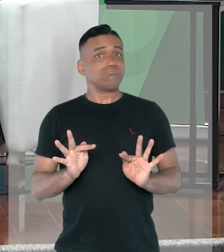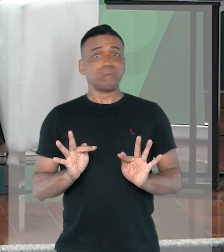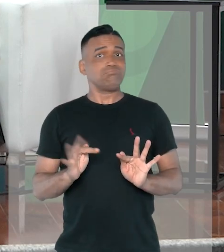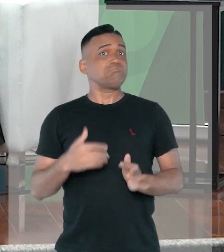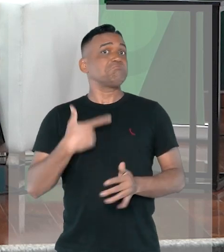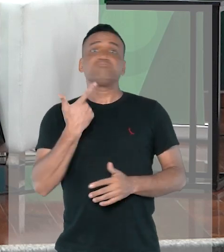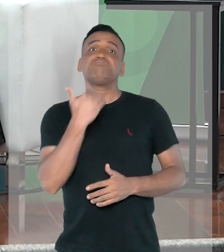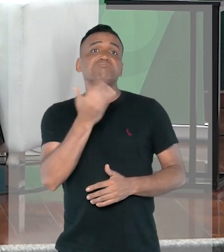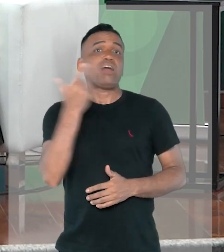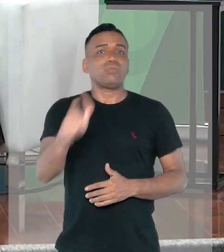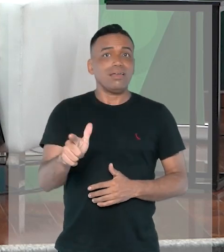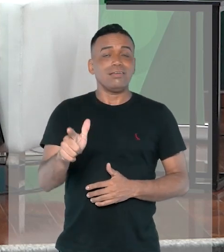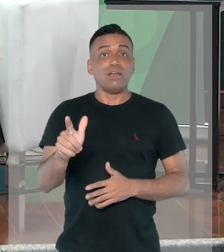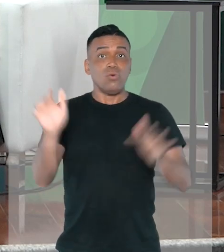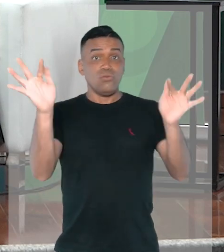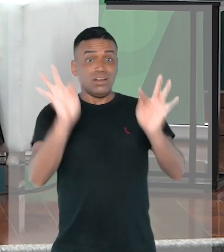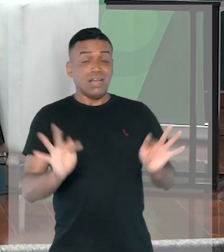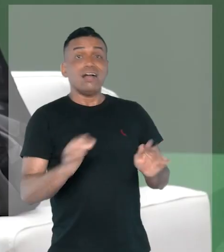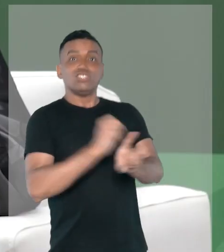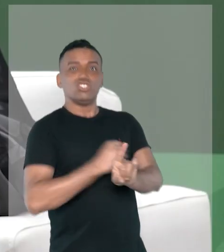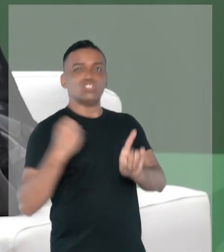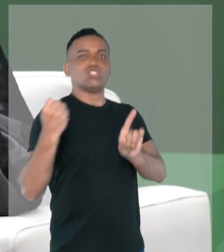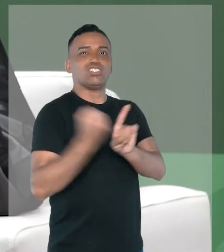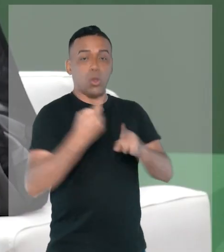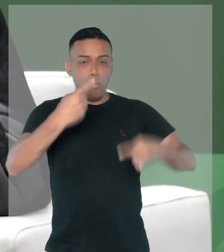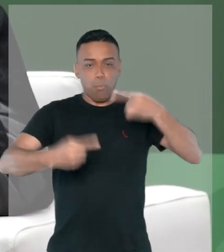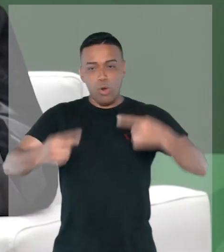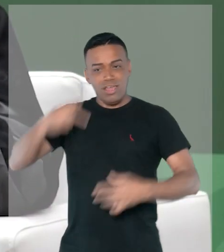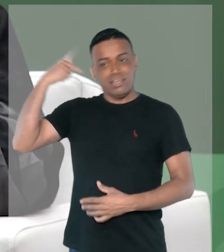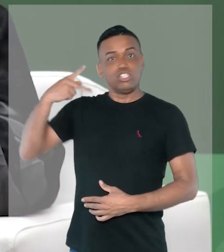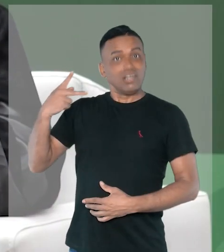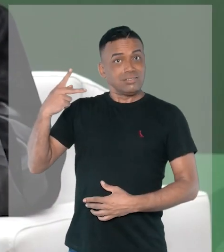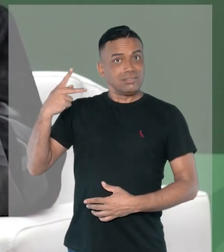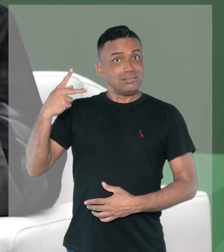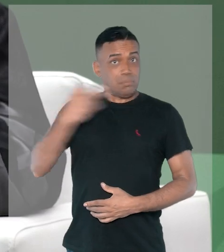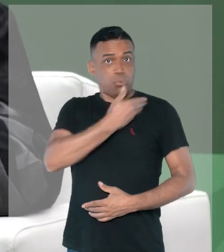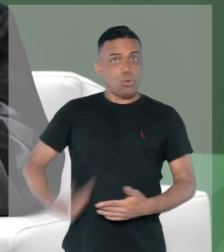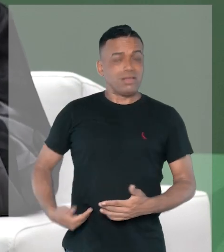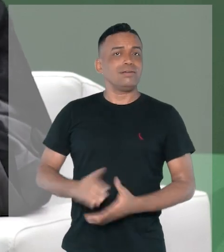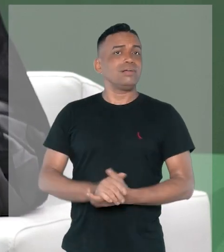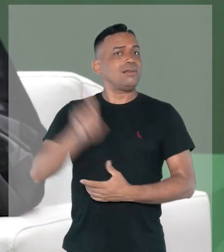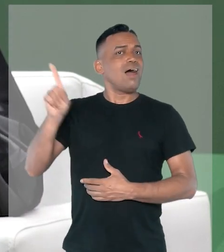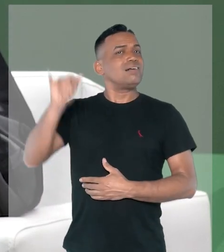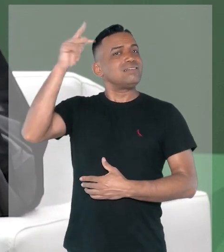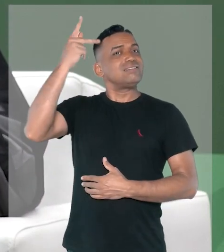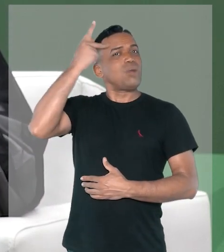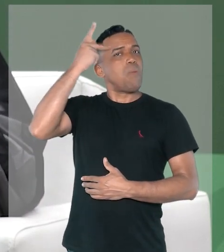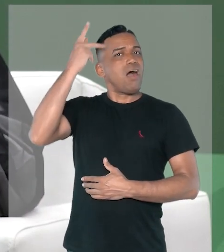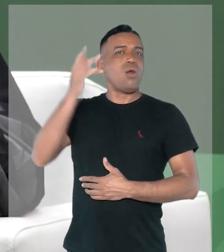falou também agora é o social, políticas públicas. Por exemplo, lá em São Paulo, a gente não anda sozinha na rua à